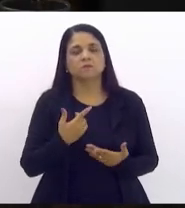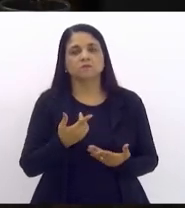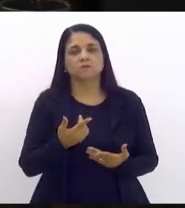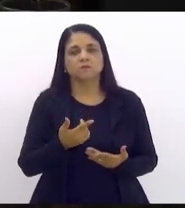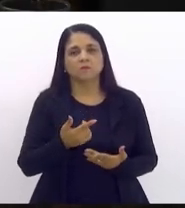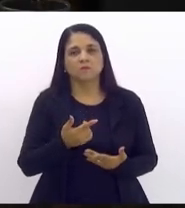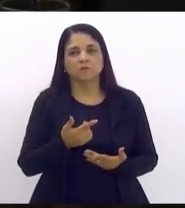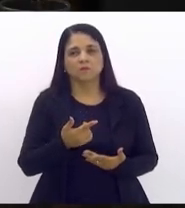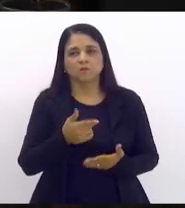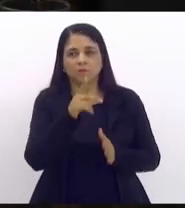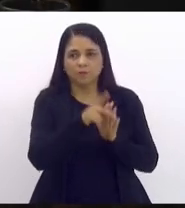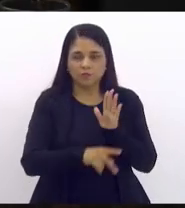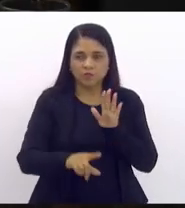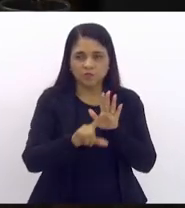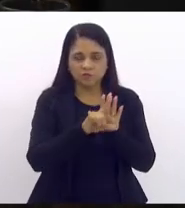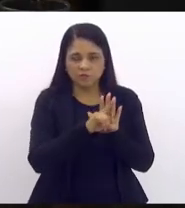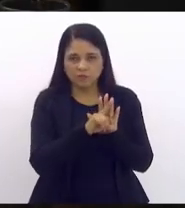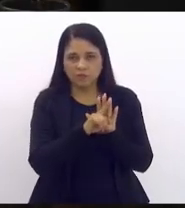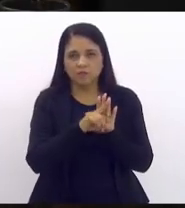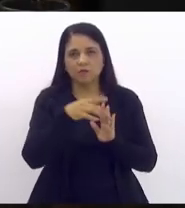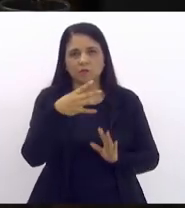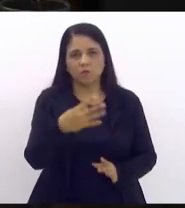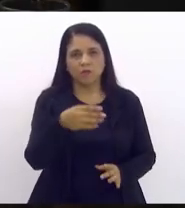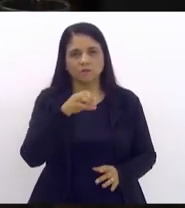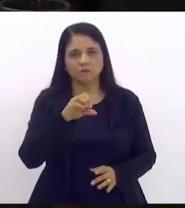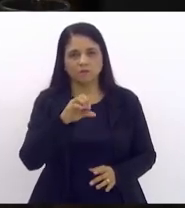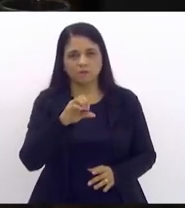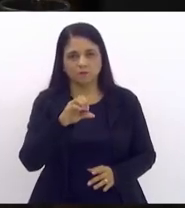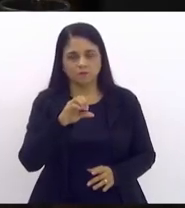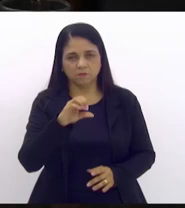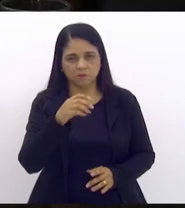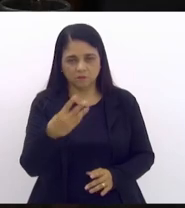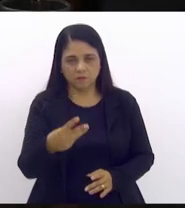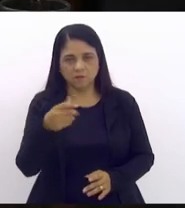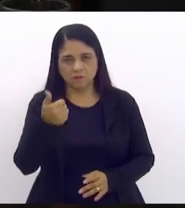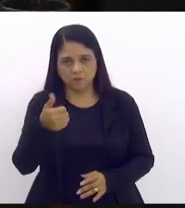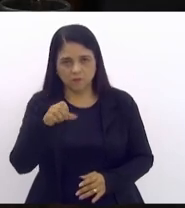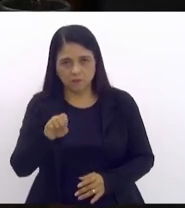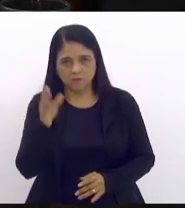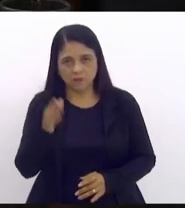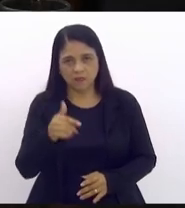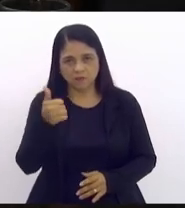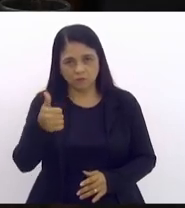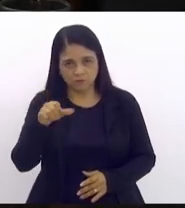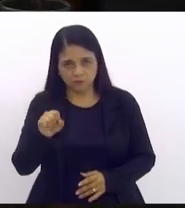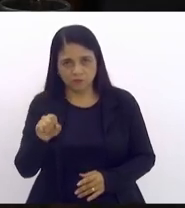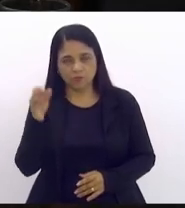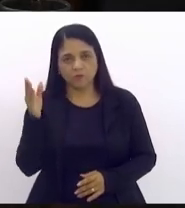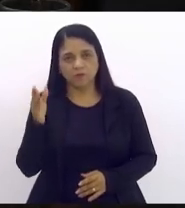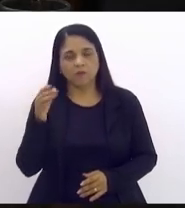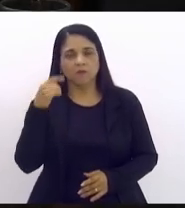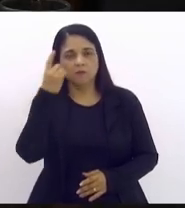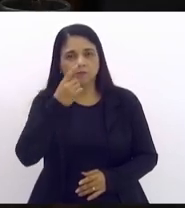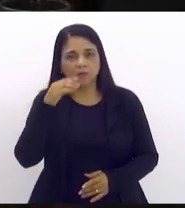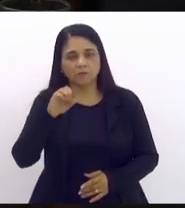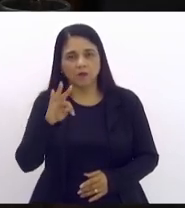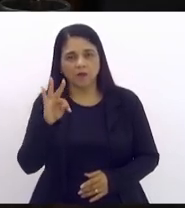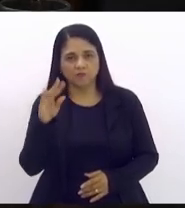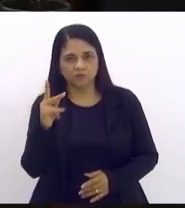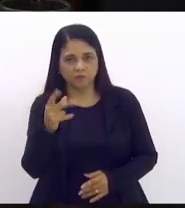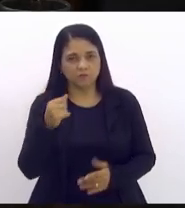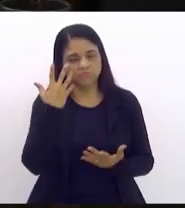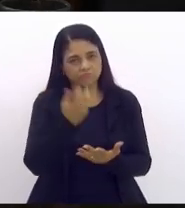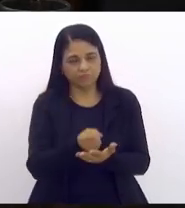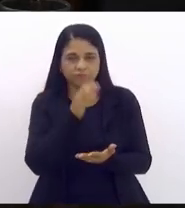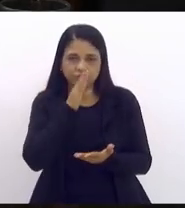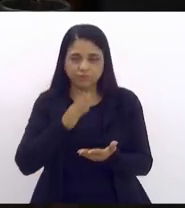requerimento do projeto 4.315, de 18, do deputado Átila Nunes, senhores que aprovam, permaneçam